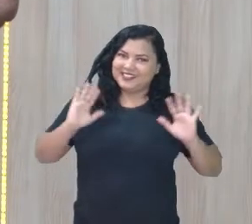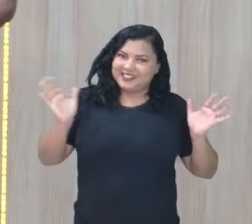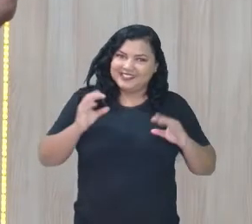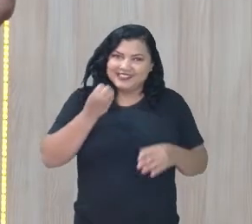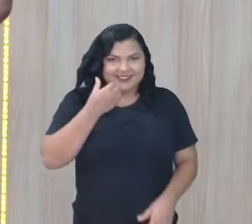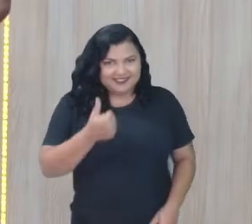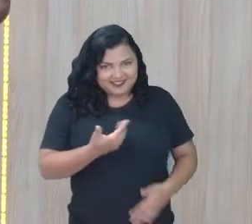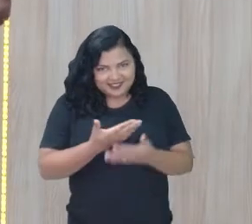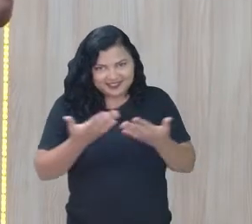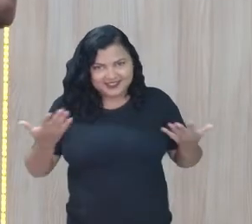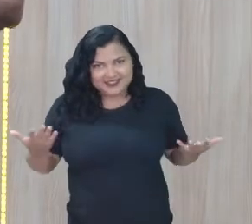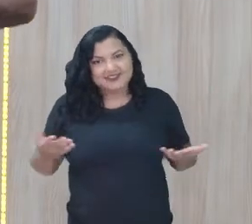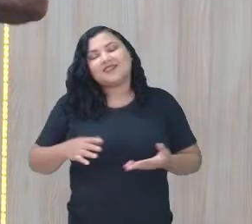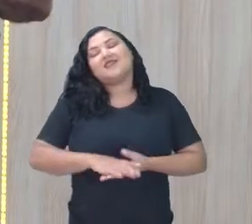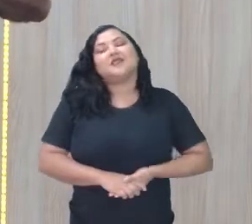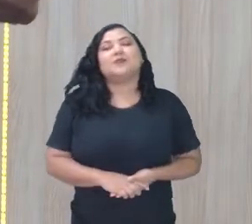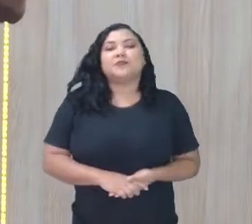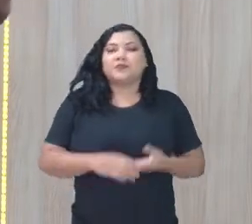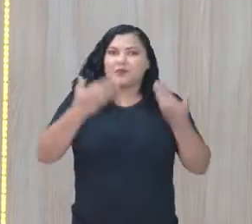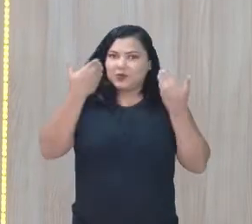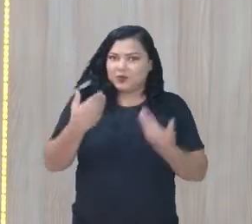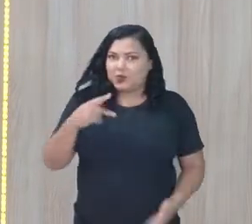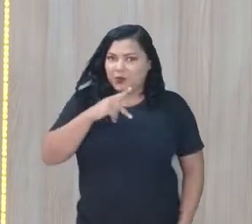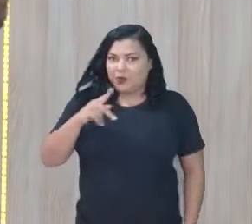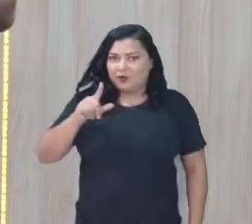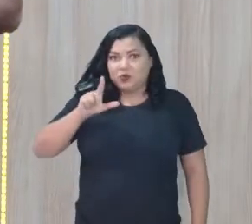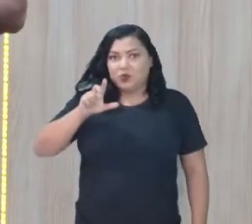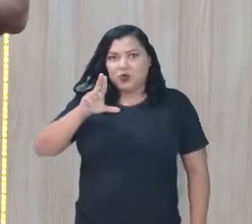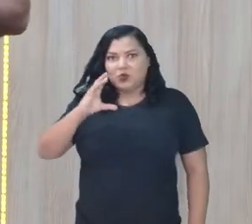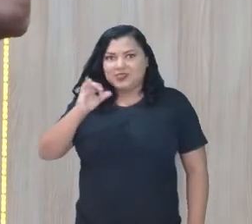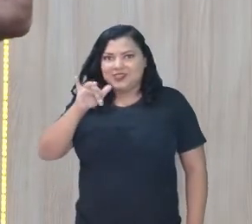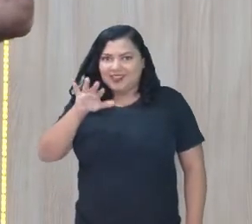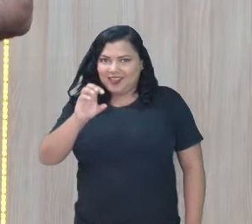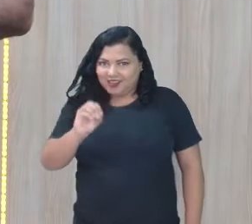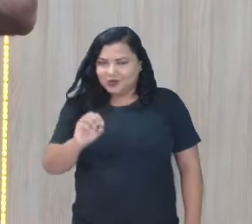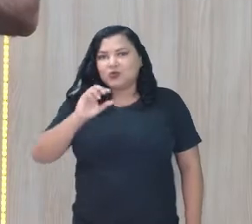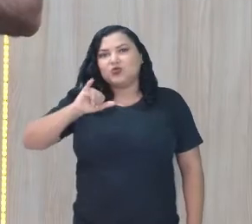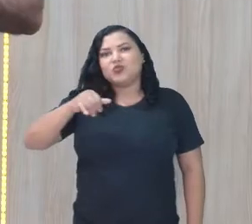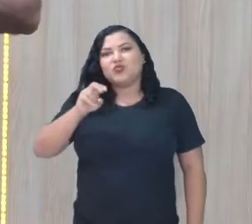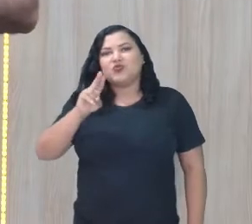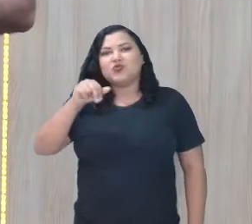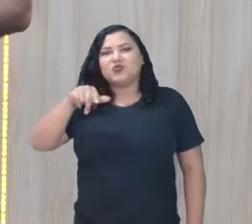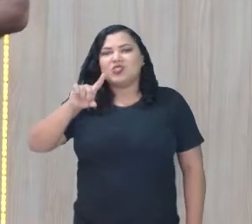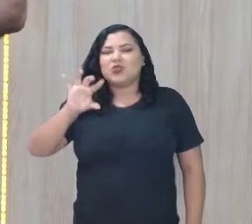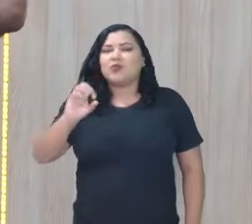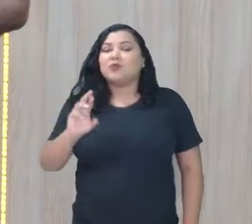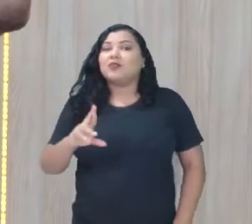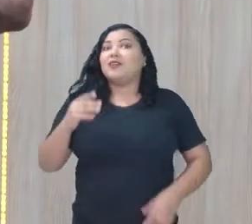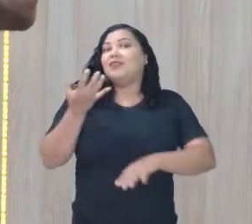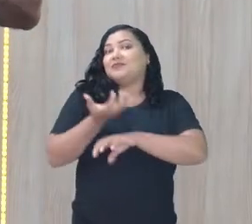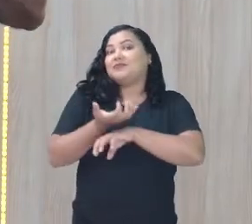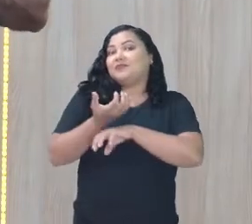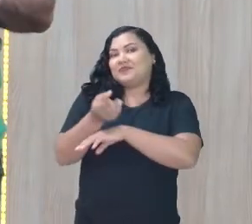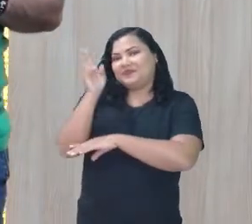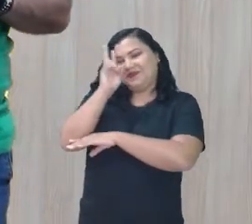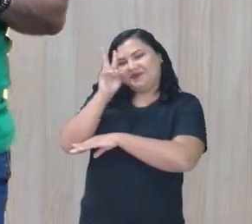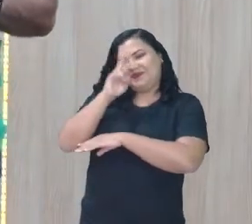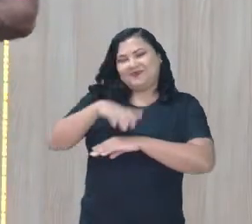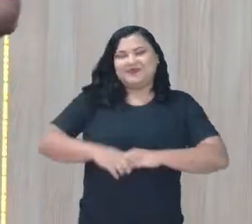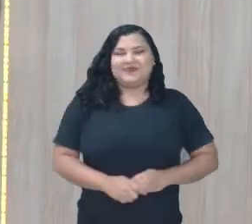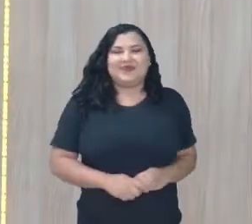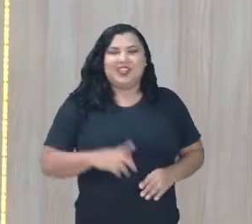Olá pessoal, tudo bom com vocês? Eu sou o professor Luciano Júnior, sou professor de História. Nós